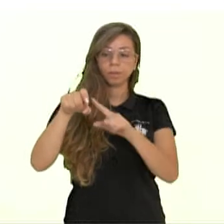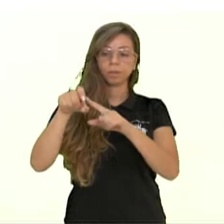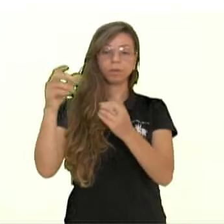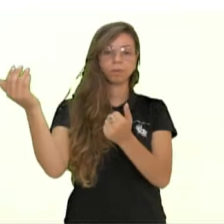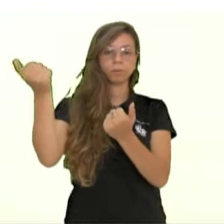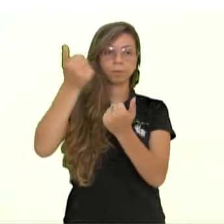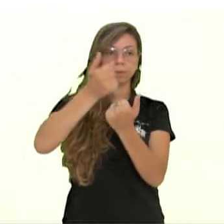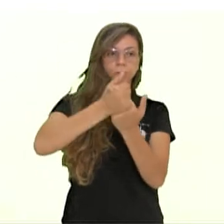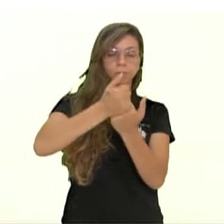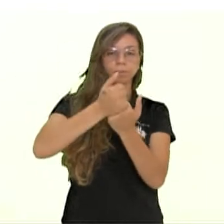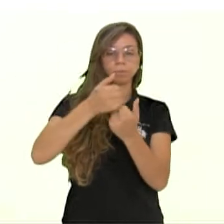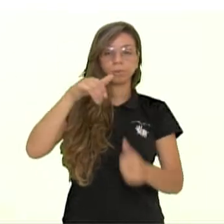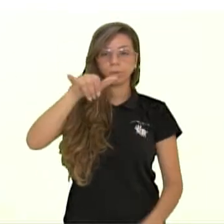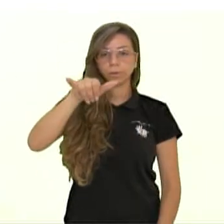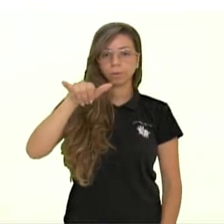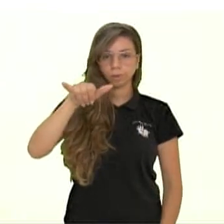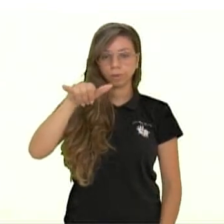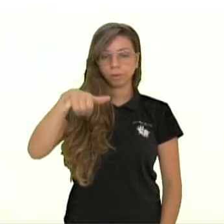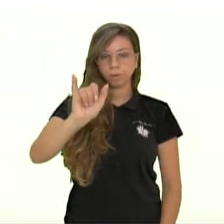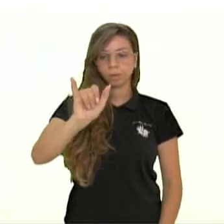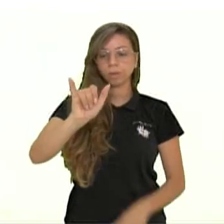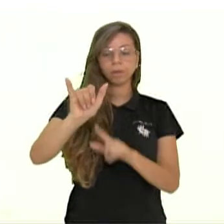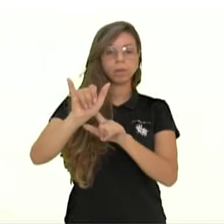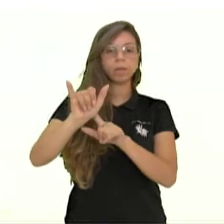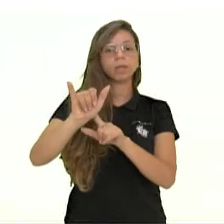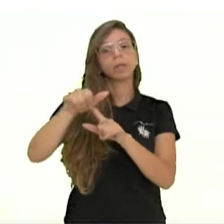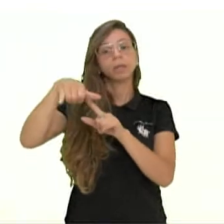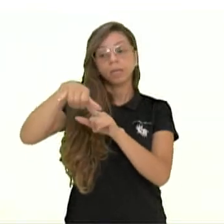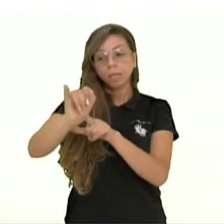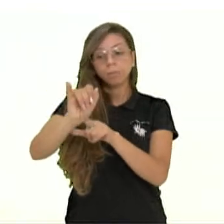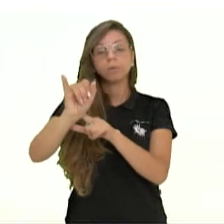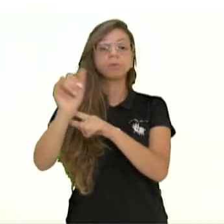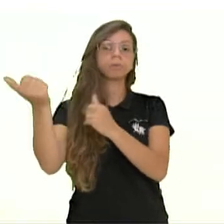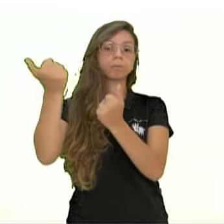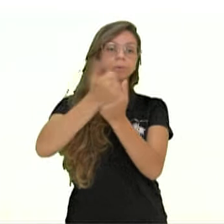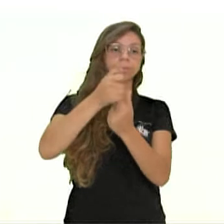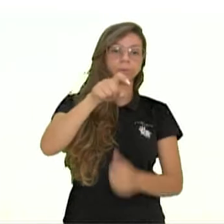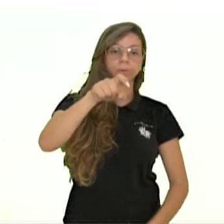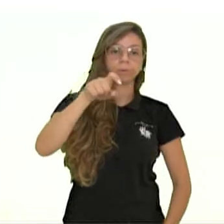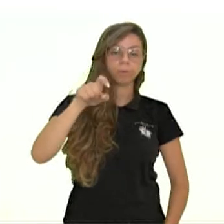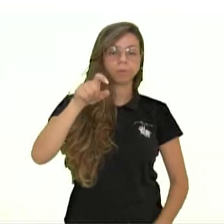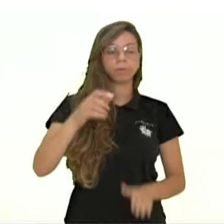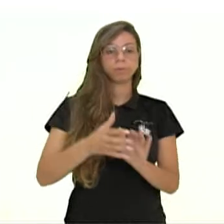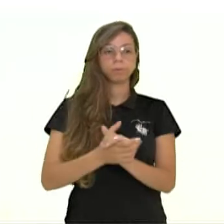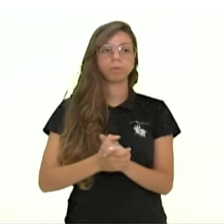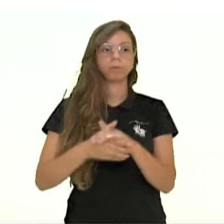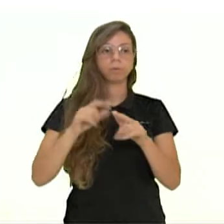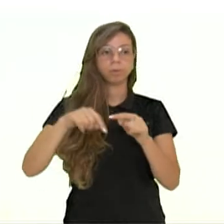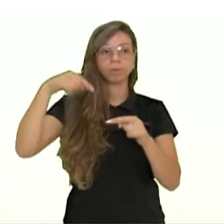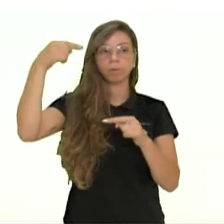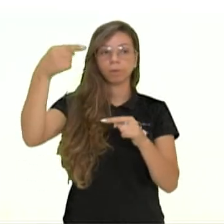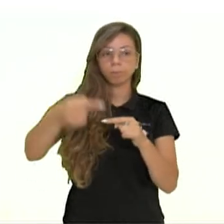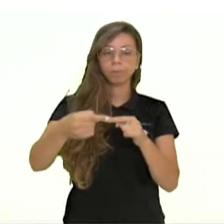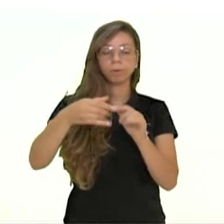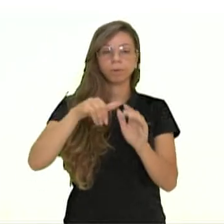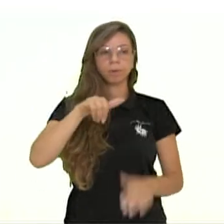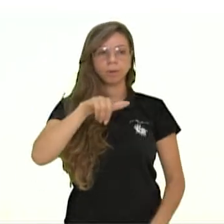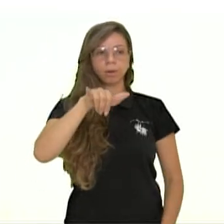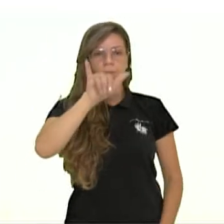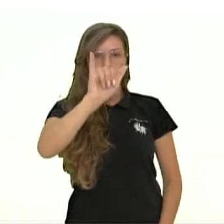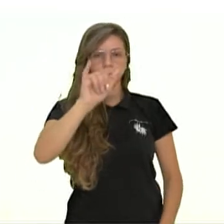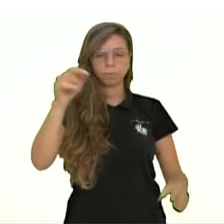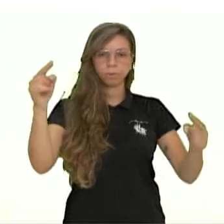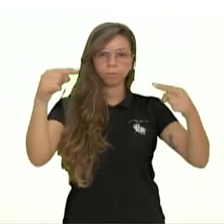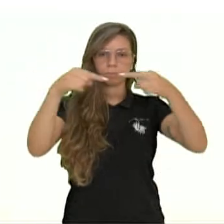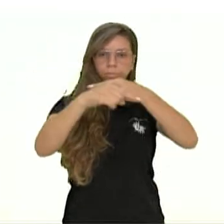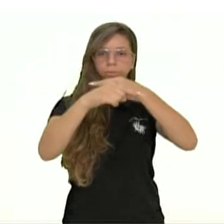e y por x na função dada e, em seguida, escrever y em função de x. Você falou, professor, mas como assim?